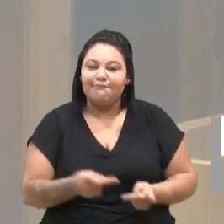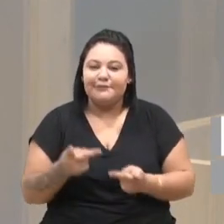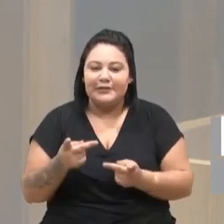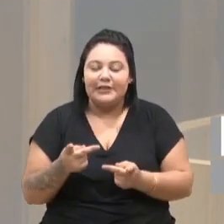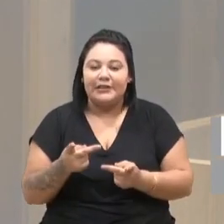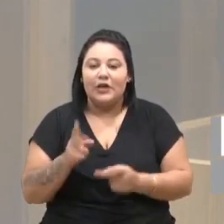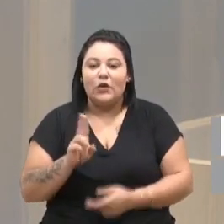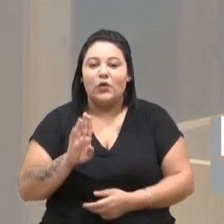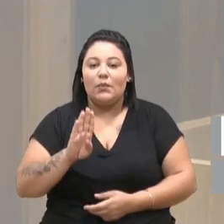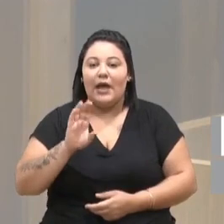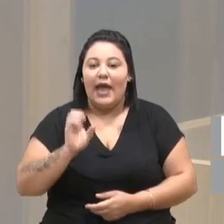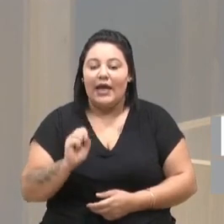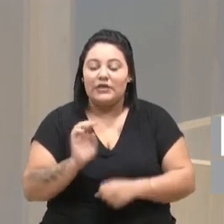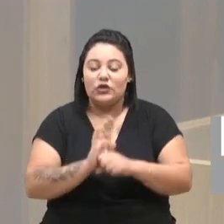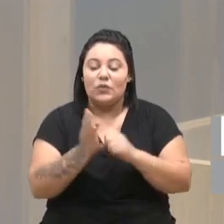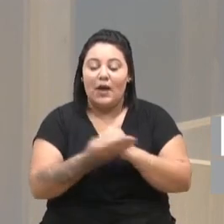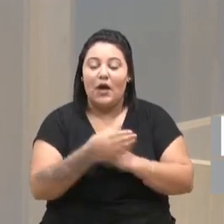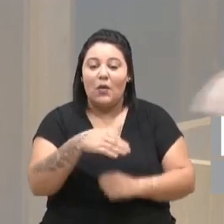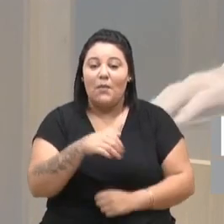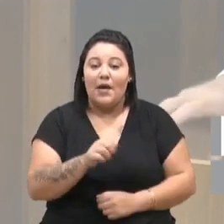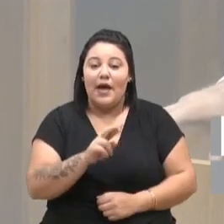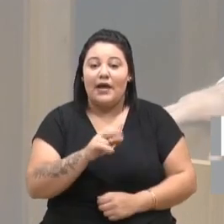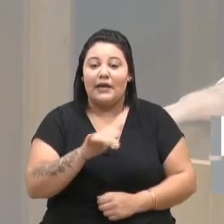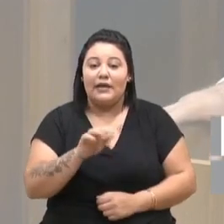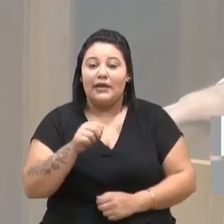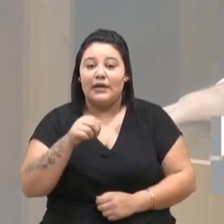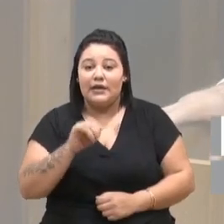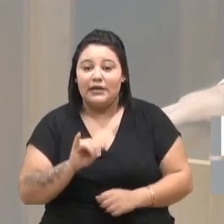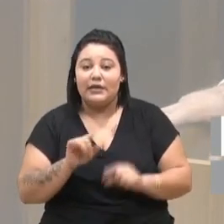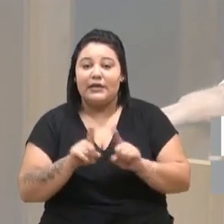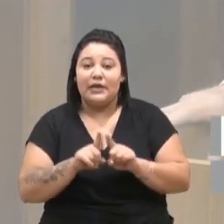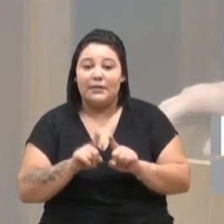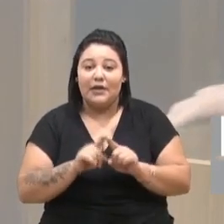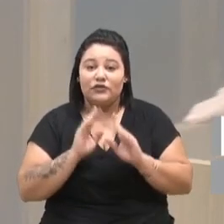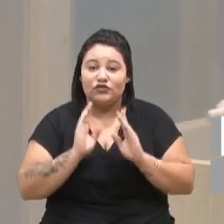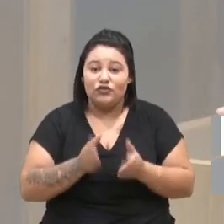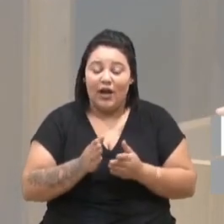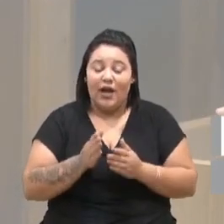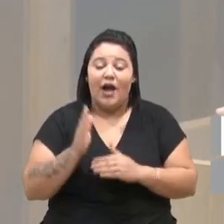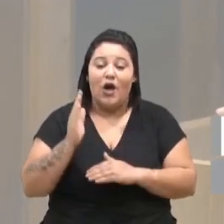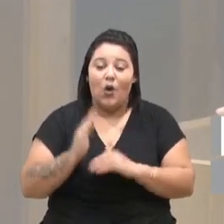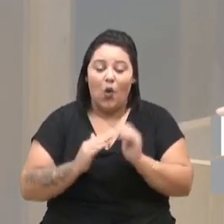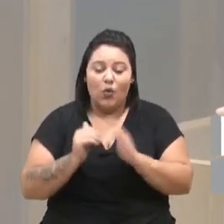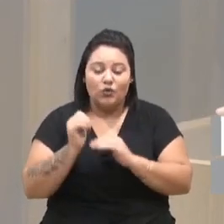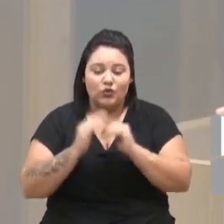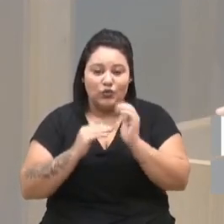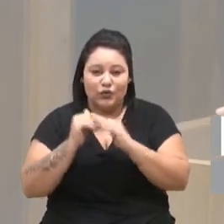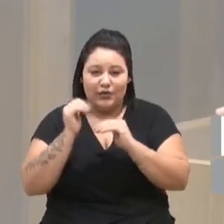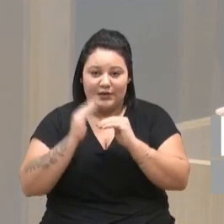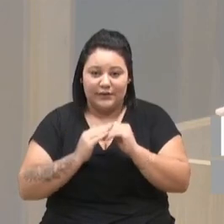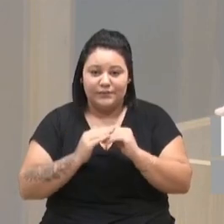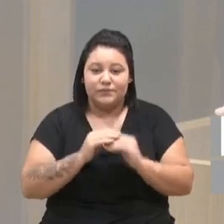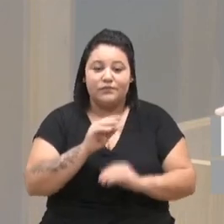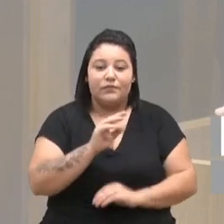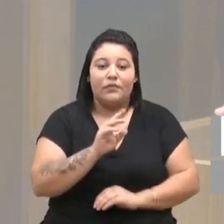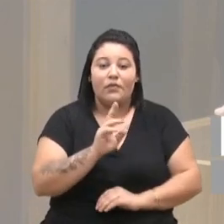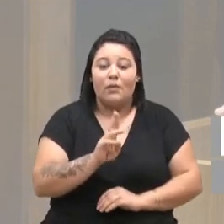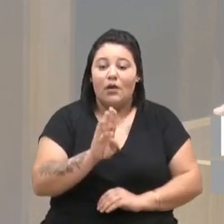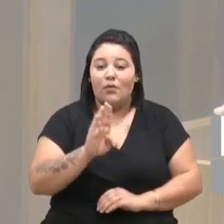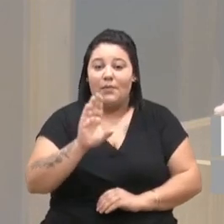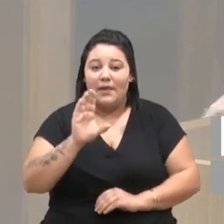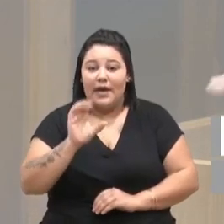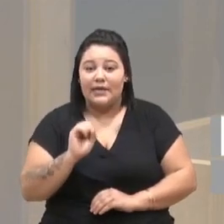a UBS do bairro Mariane, que está sendo reconstruída, uma UBS grande. Me chamou